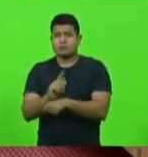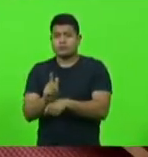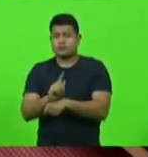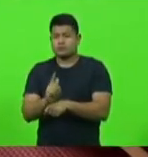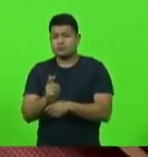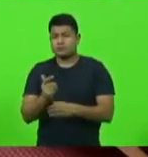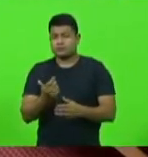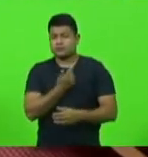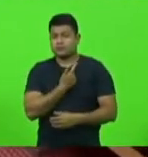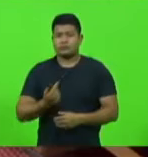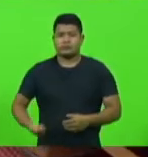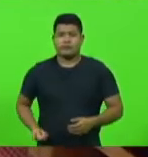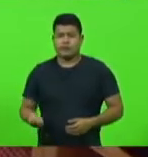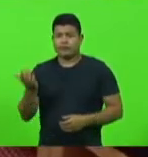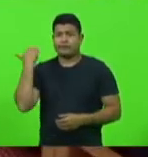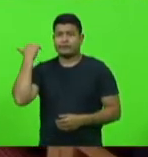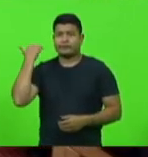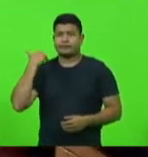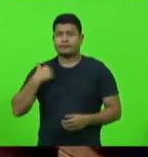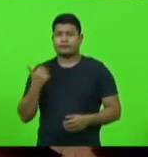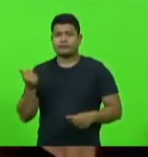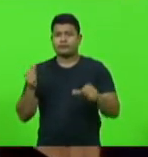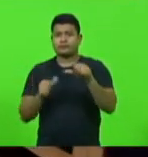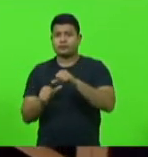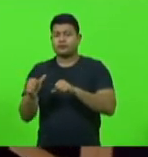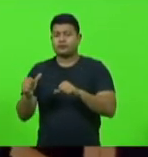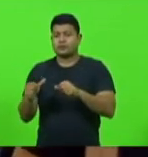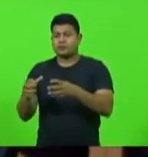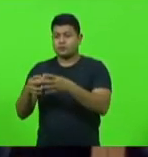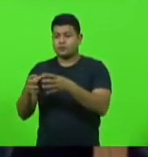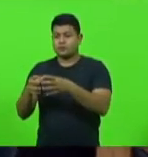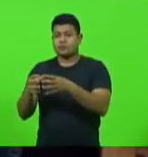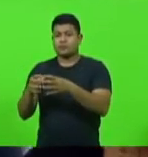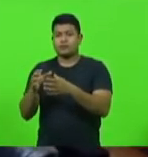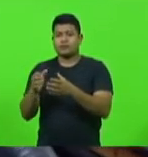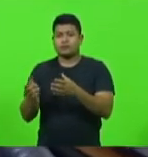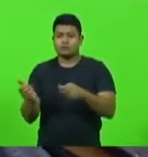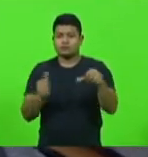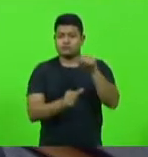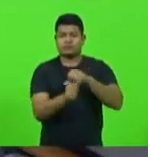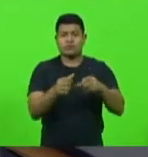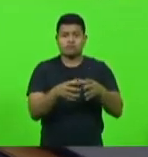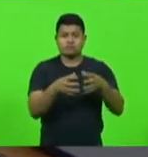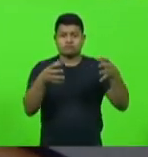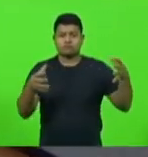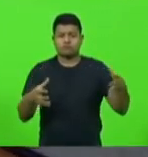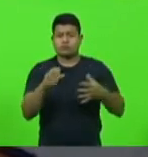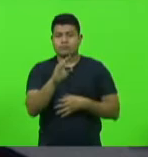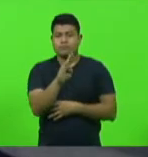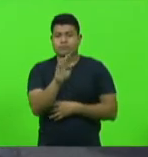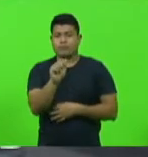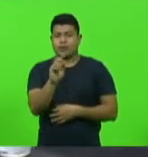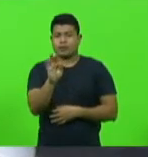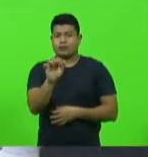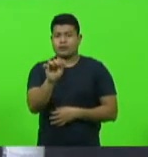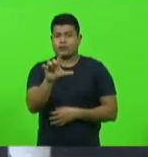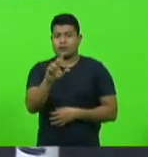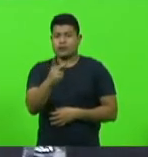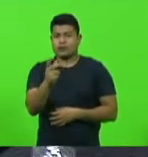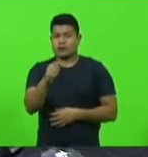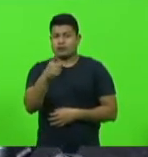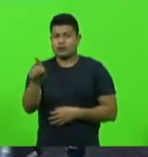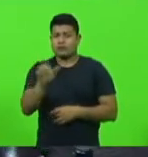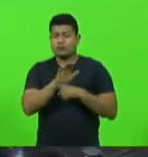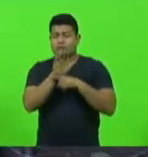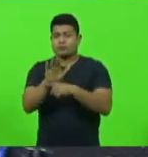passado, de transformar a companhia em batalhão, justamente para ampliar a estrutura de atendimento de segurança